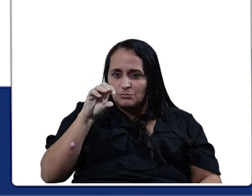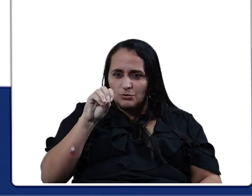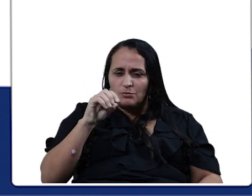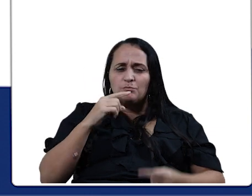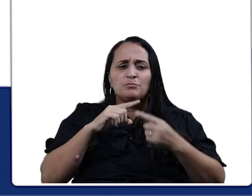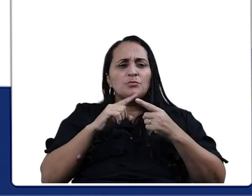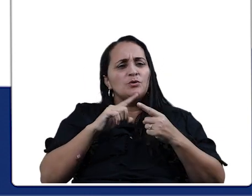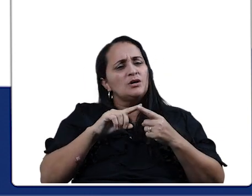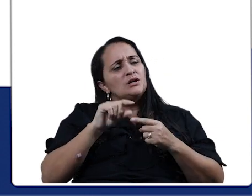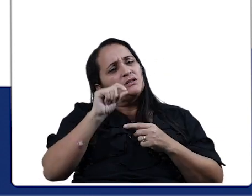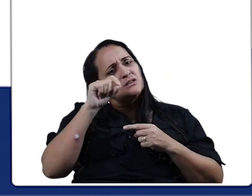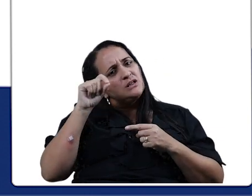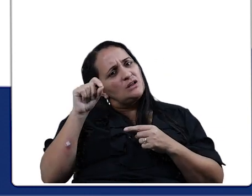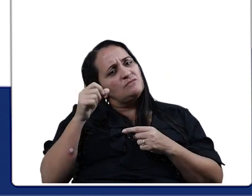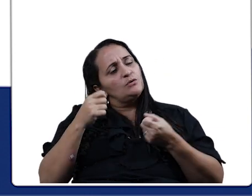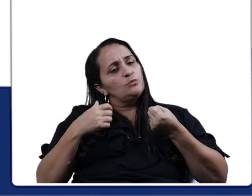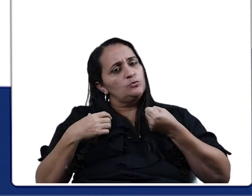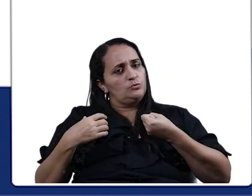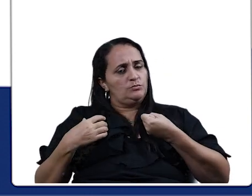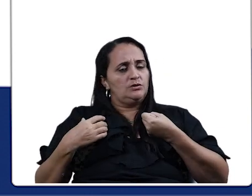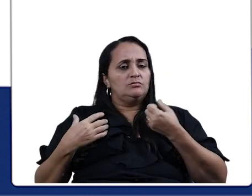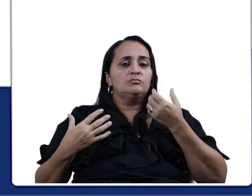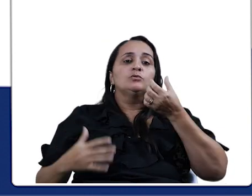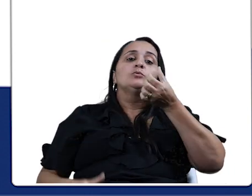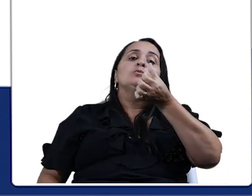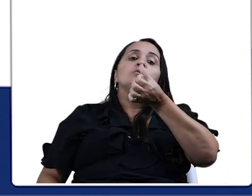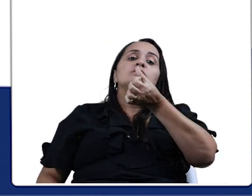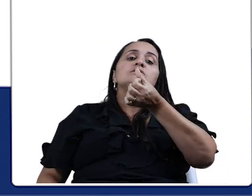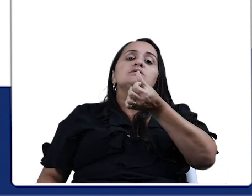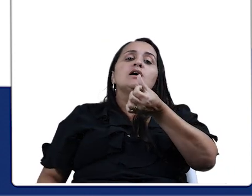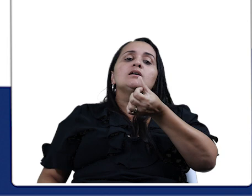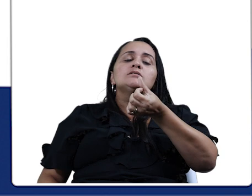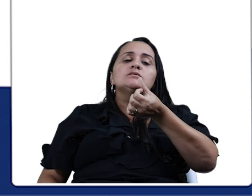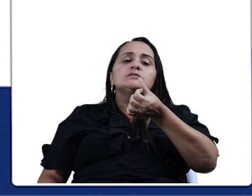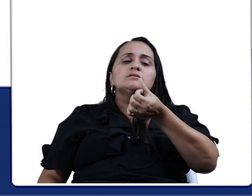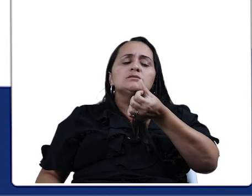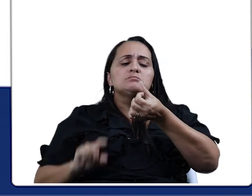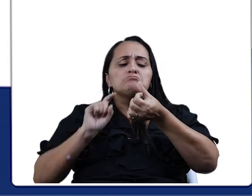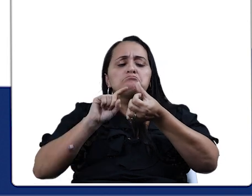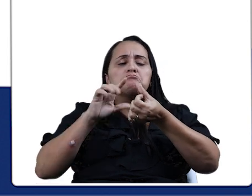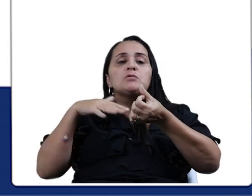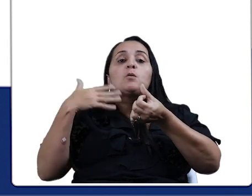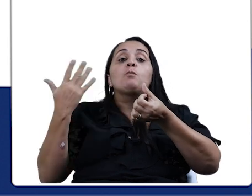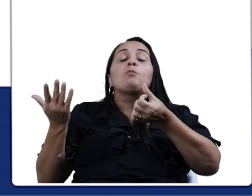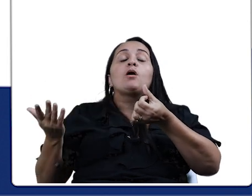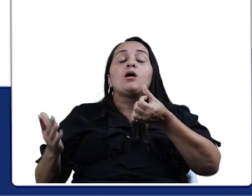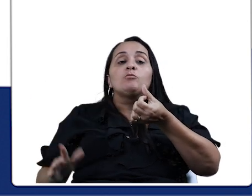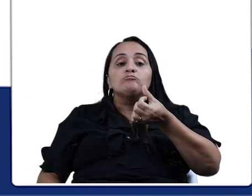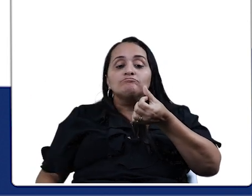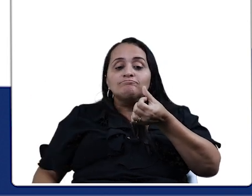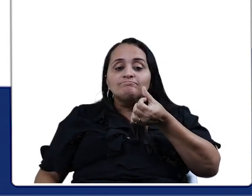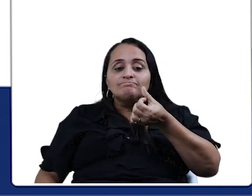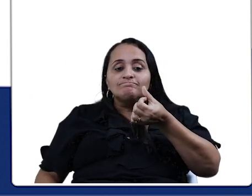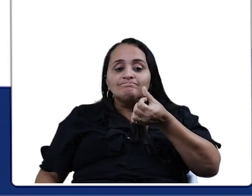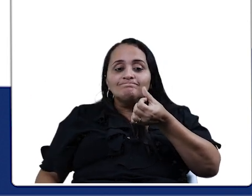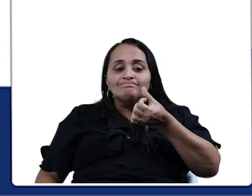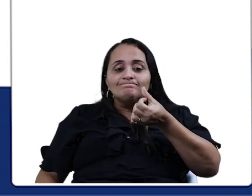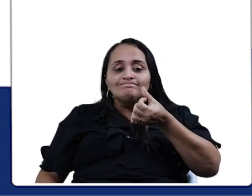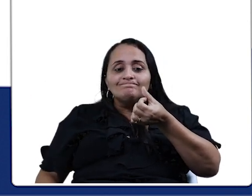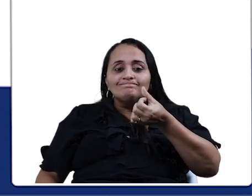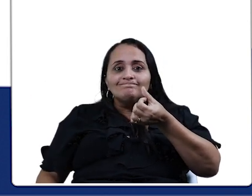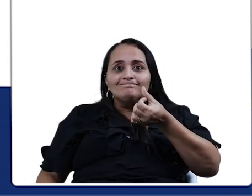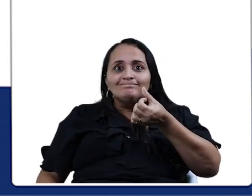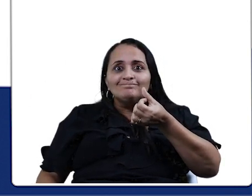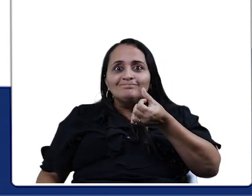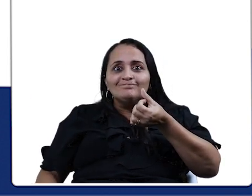número? Então, nesse caso, o 6 é o algarismo, ocupa a ordem da, e aí gravou